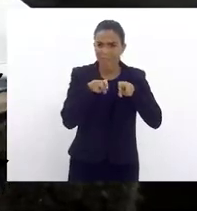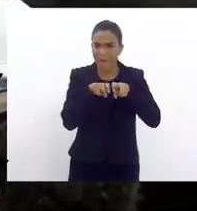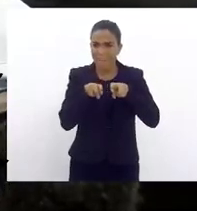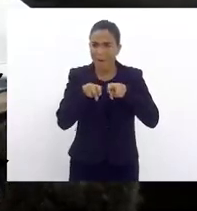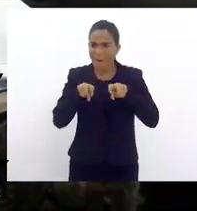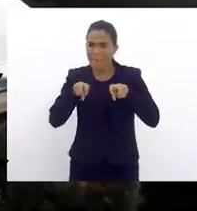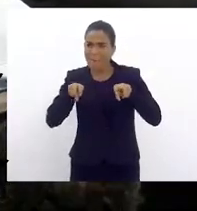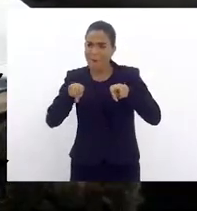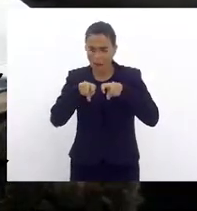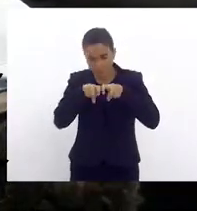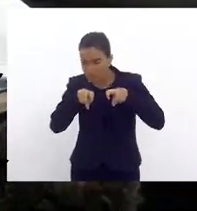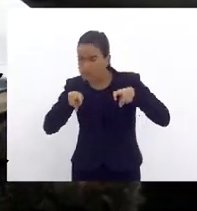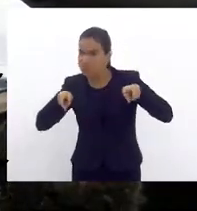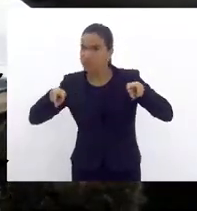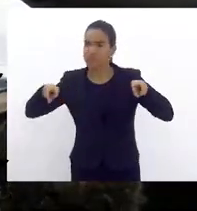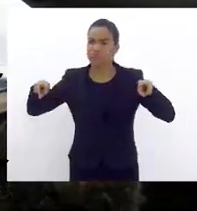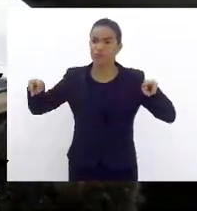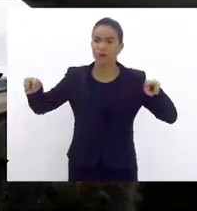na cabeça